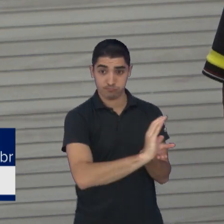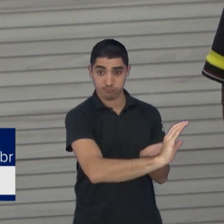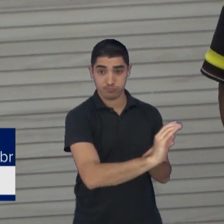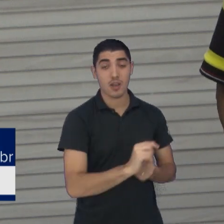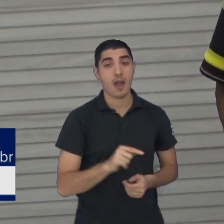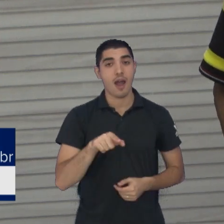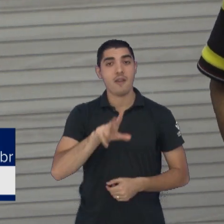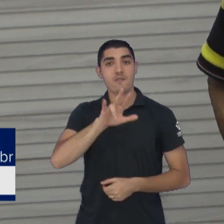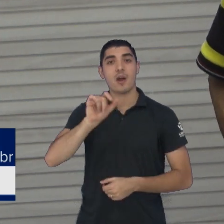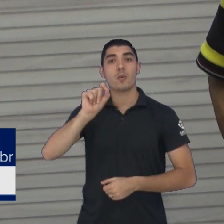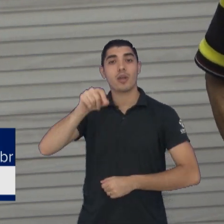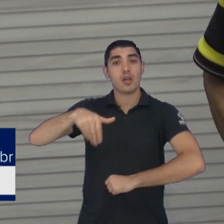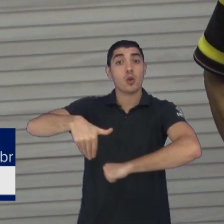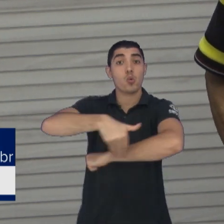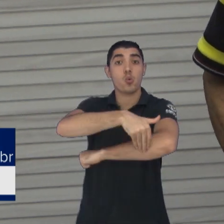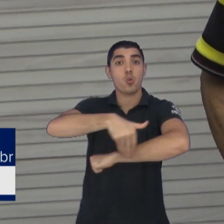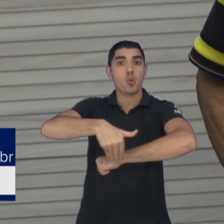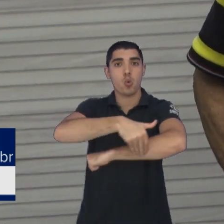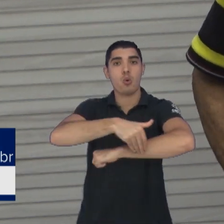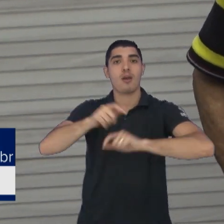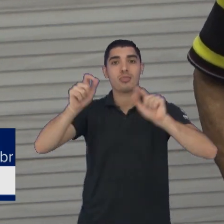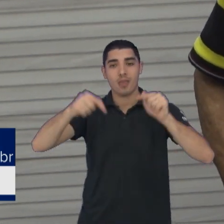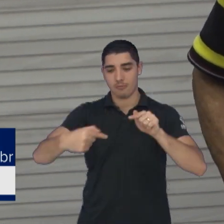de ligação. Então, não vai ser só a ligação